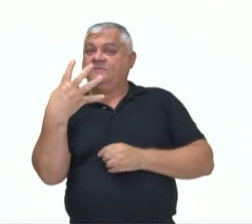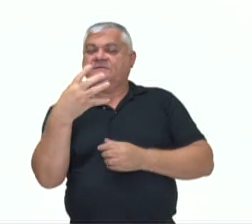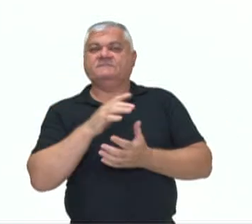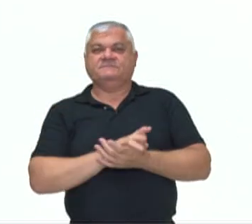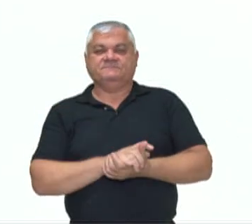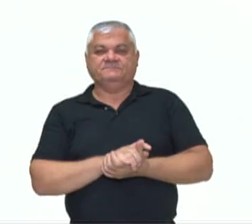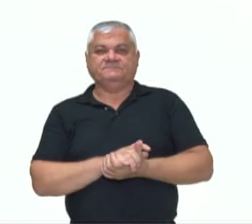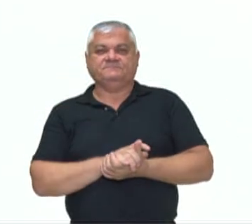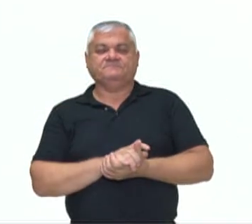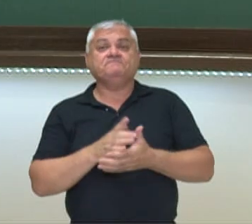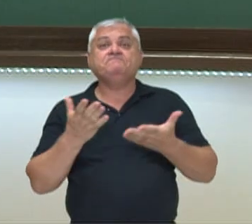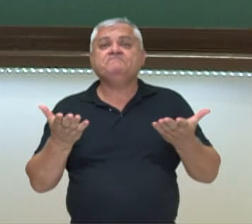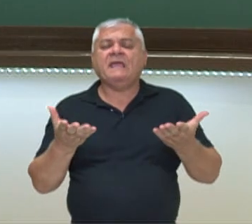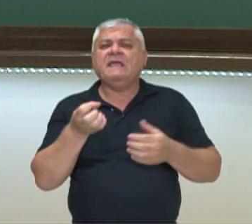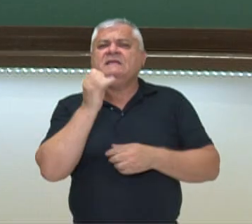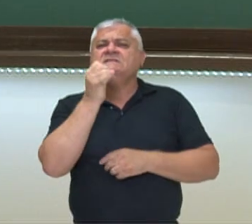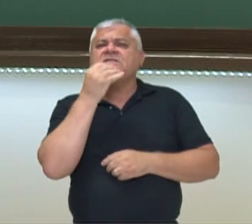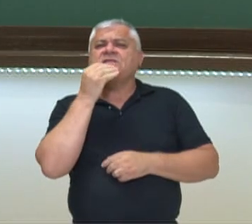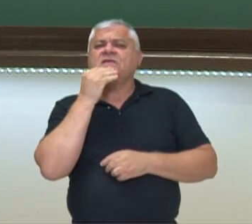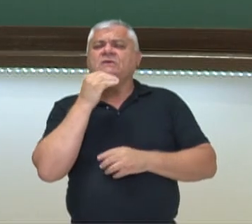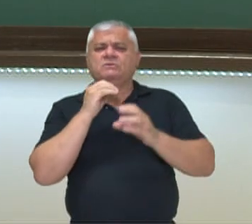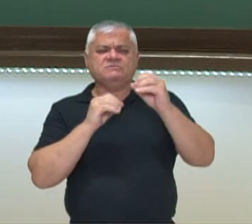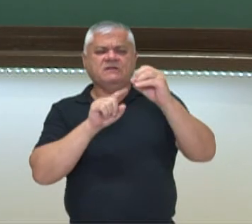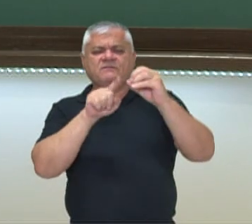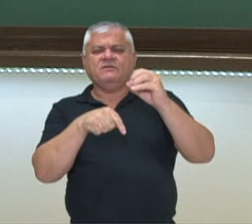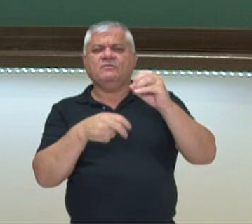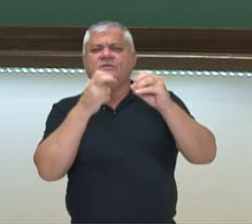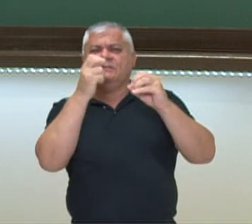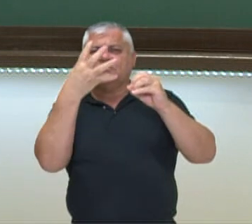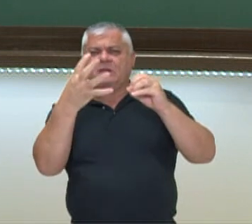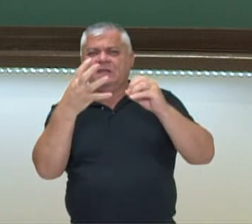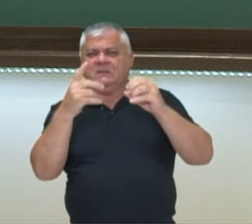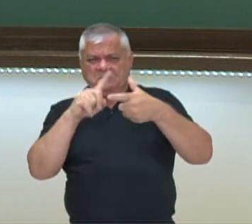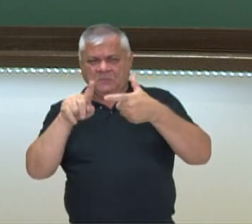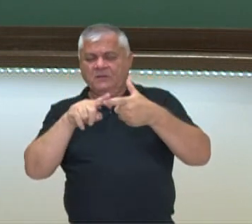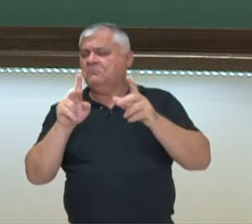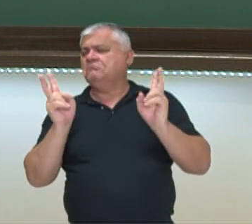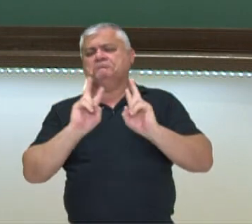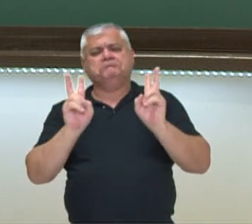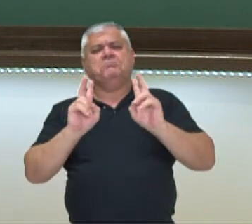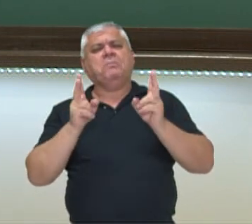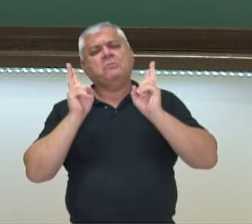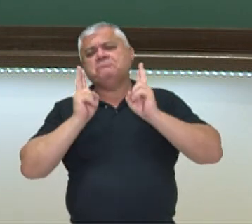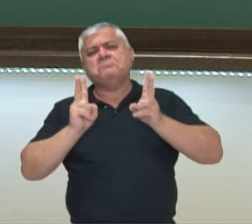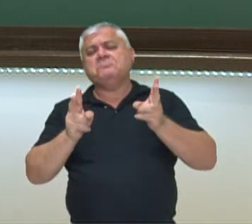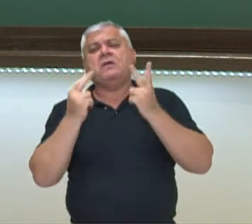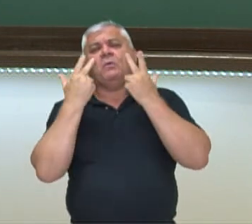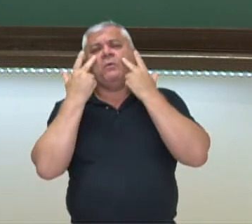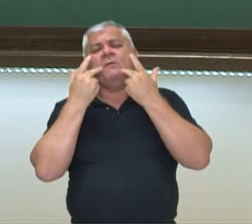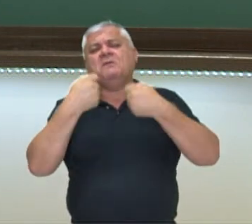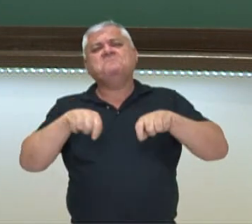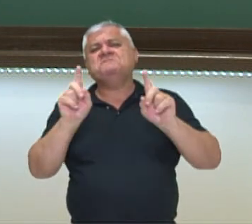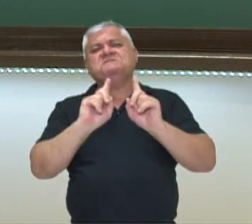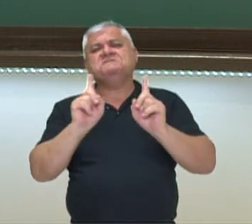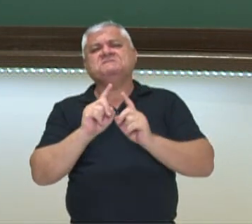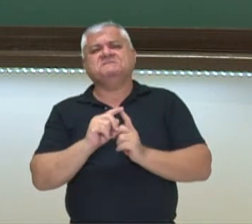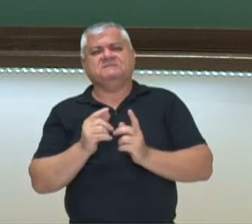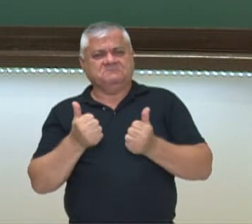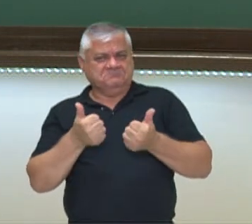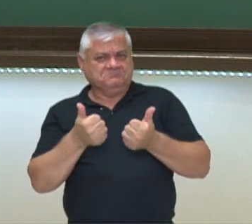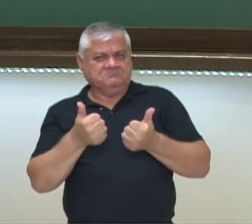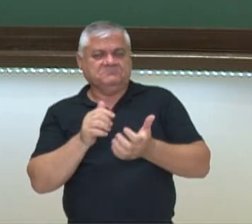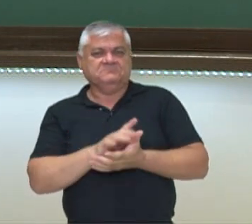0,54. Professor, e se eu deixar 0,540, tem algum problema? Não tem problema nenhum. É o mesmo número, só que a gente não precisa escrever o zero depois, tá